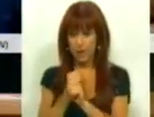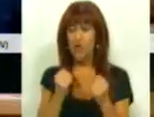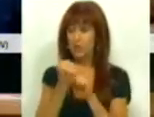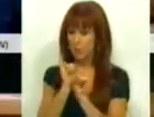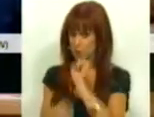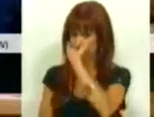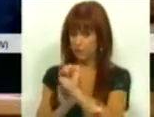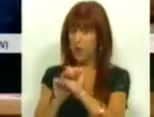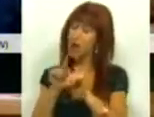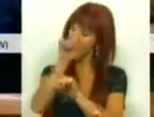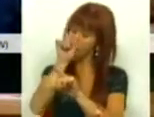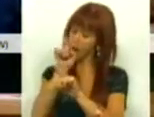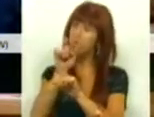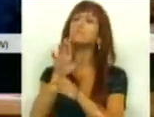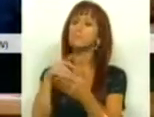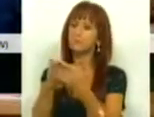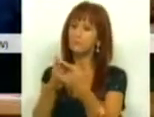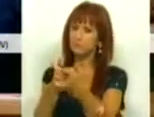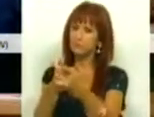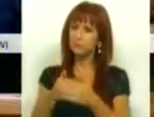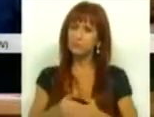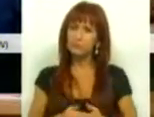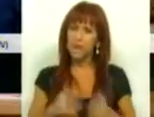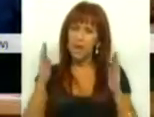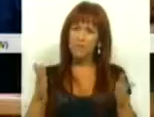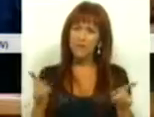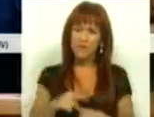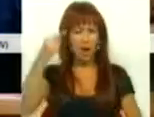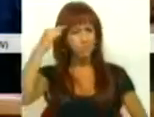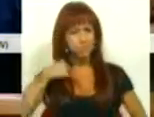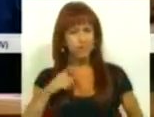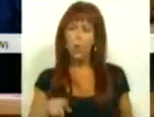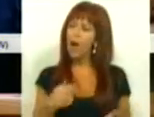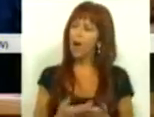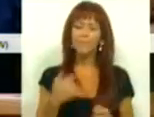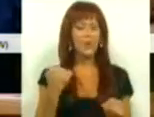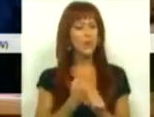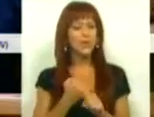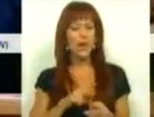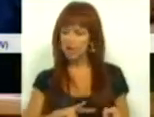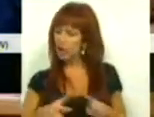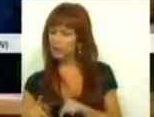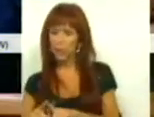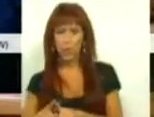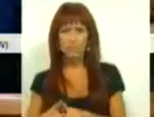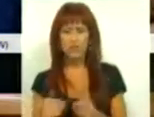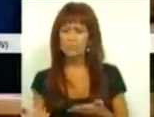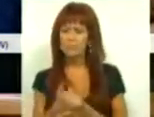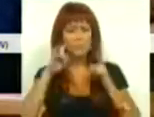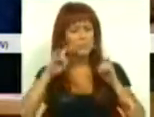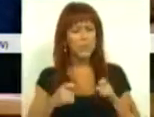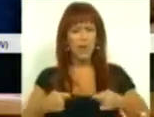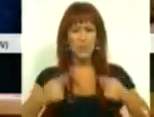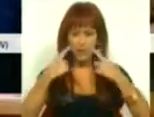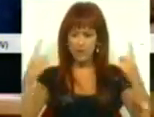suas funções que esta questão se coloca. Tem que existir esta consciência para que este trabalho de reforma e racionalização da